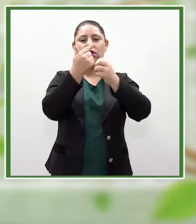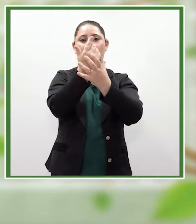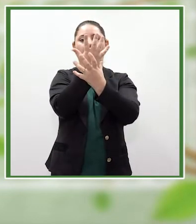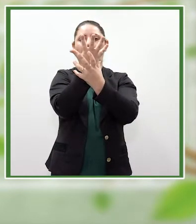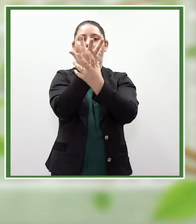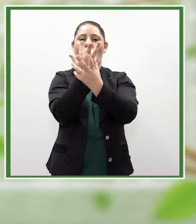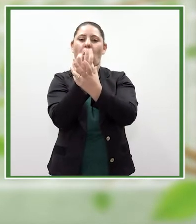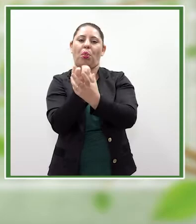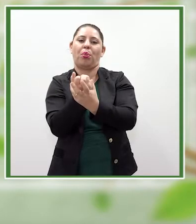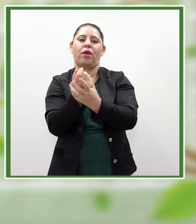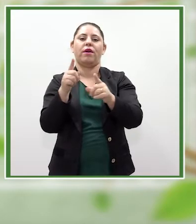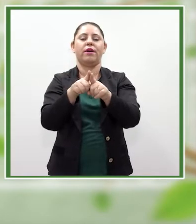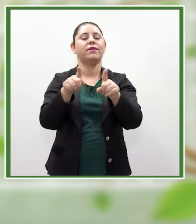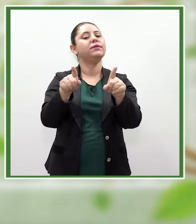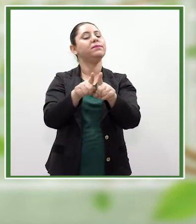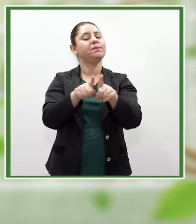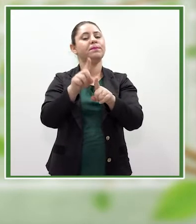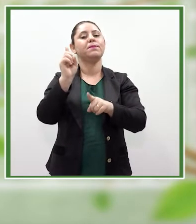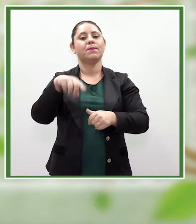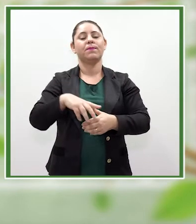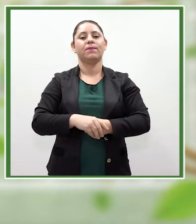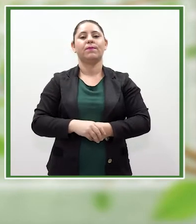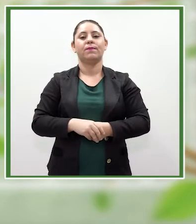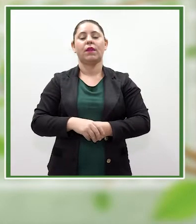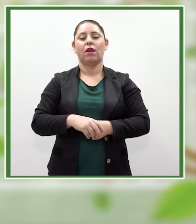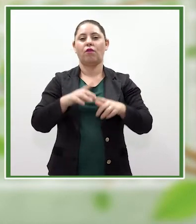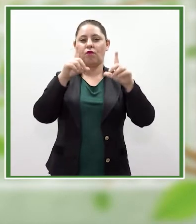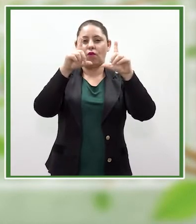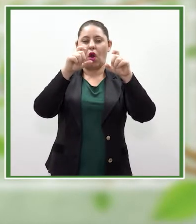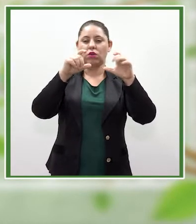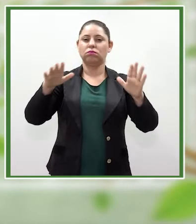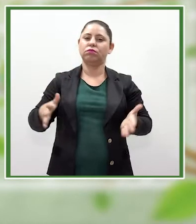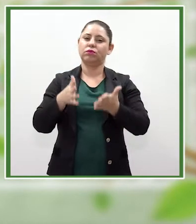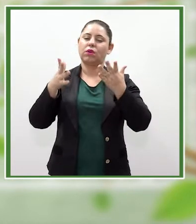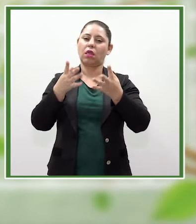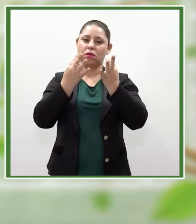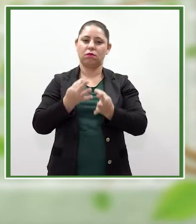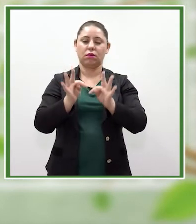em plena época seca, né? Então, esse é mais um ponto importante para esse